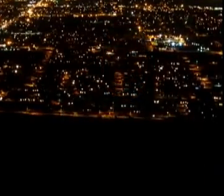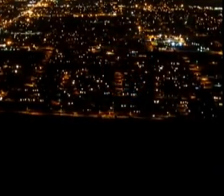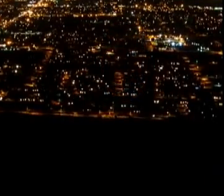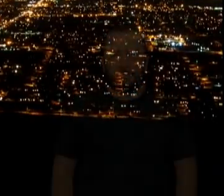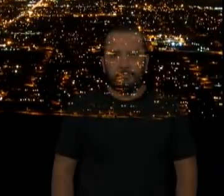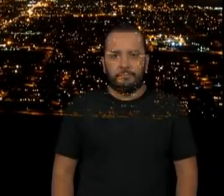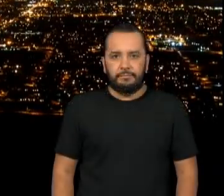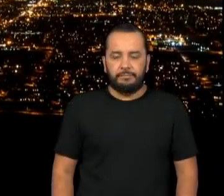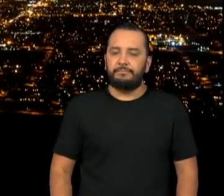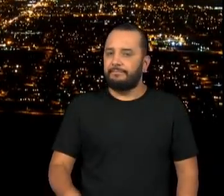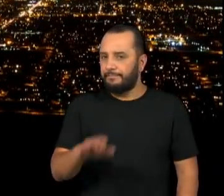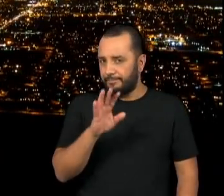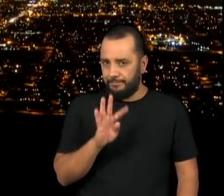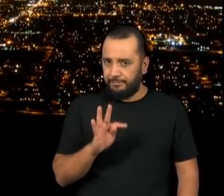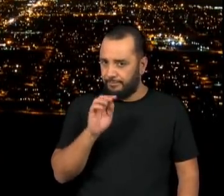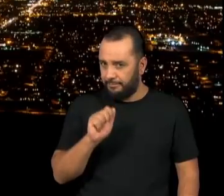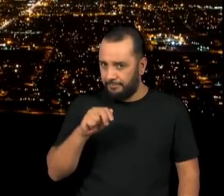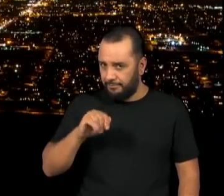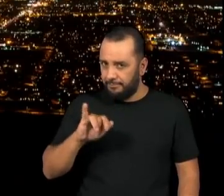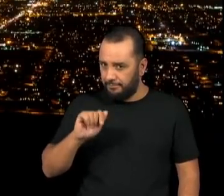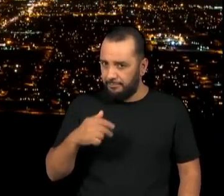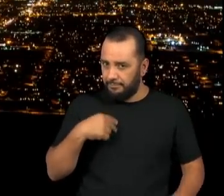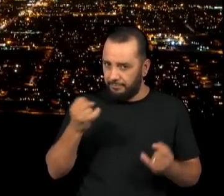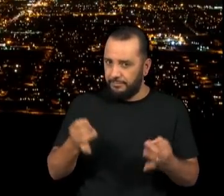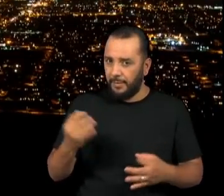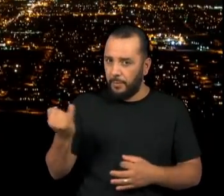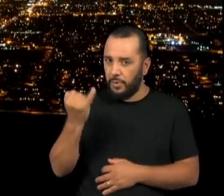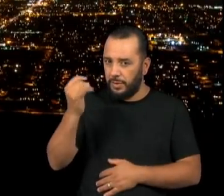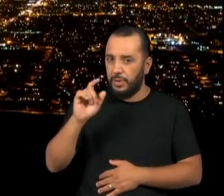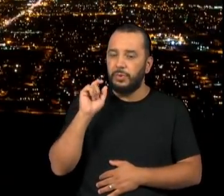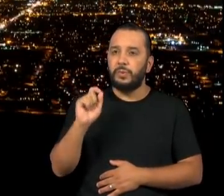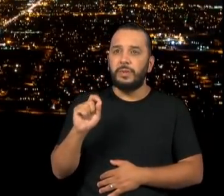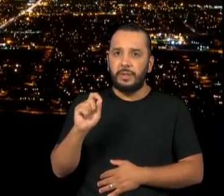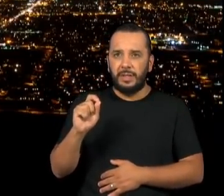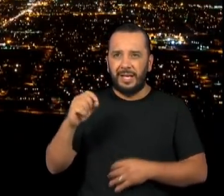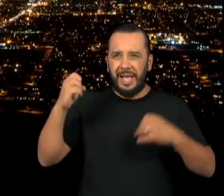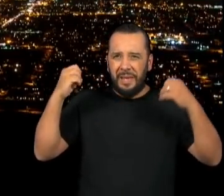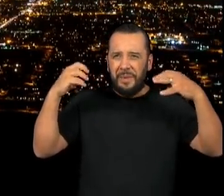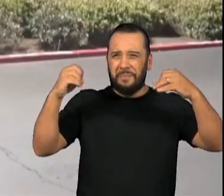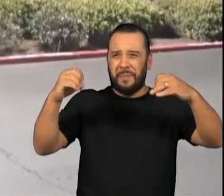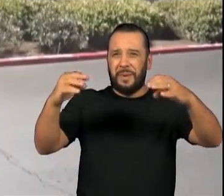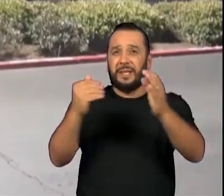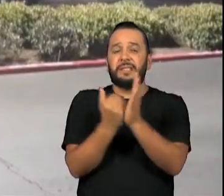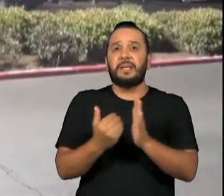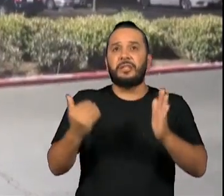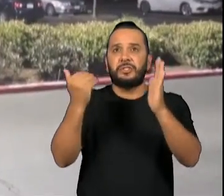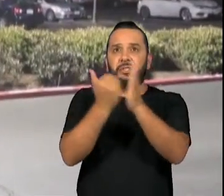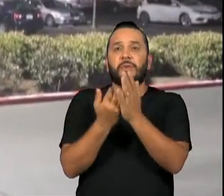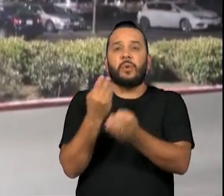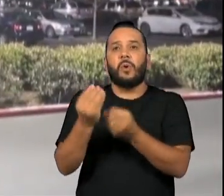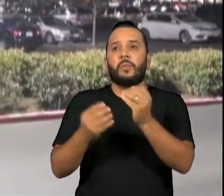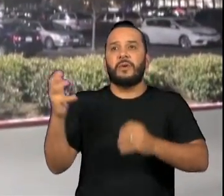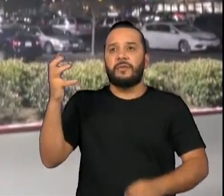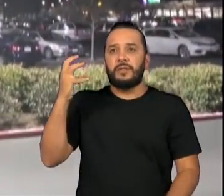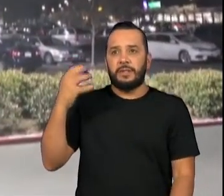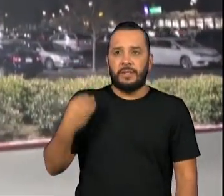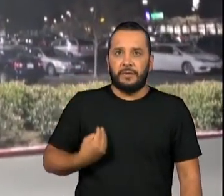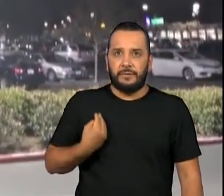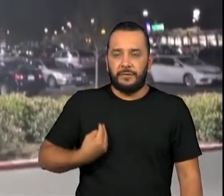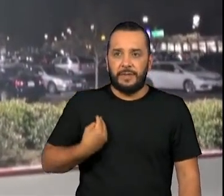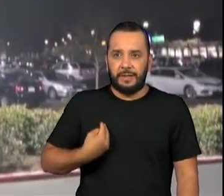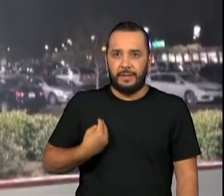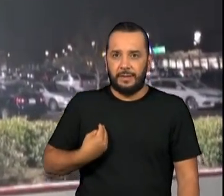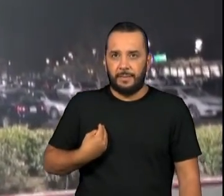Tânia Dominici acha importante reforçar um dos efeitos da poluição luminosa na nossa vida, o fim